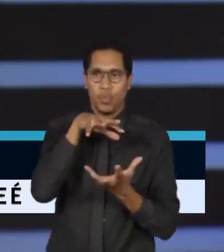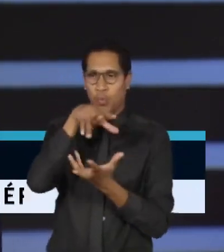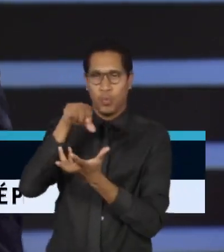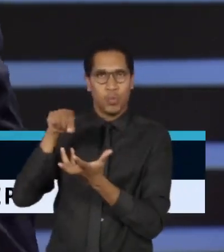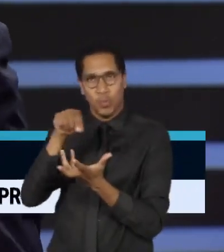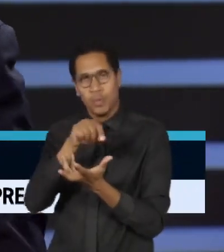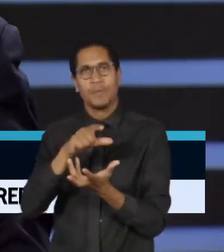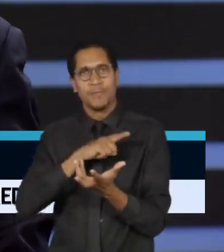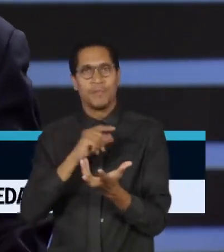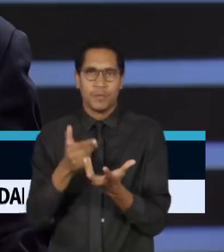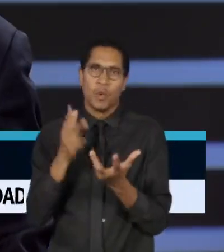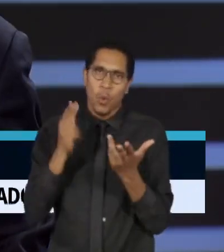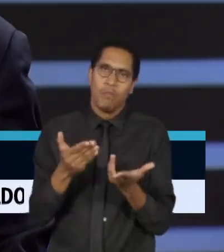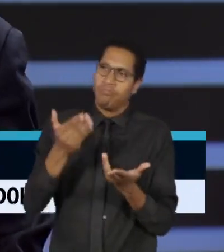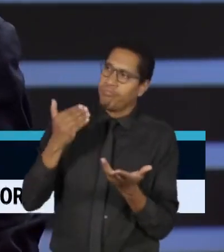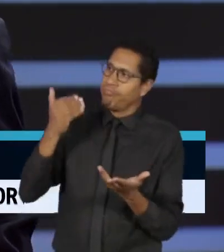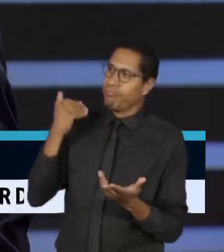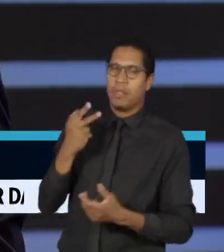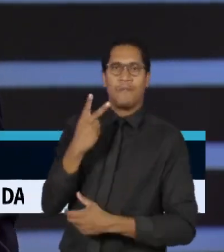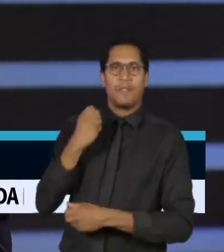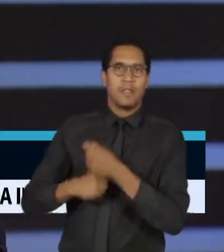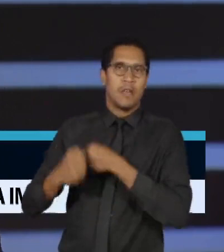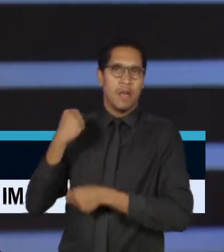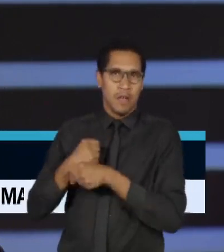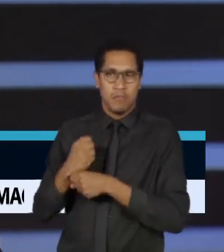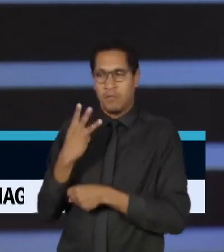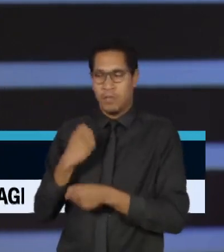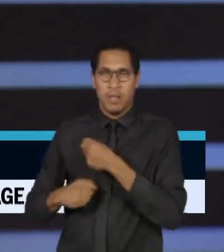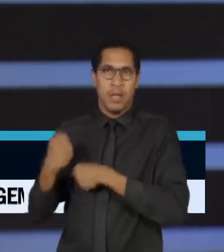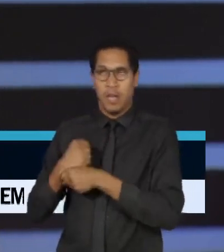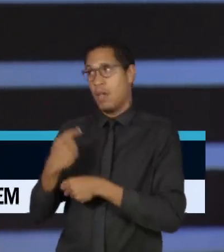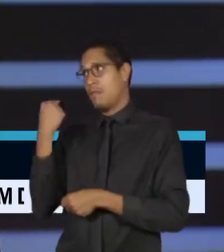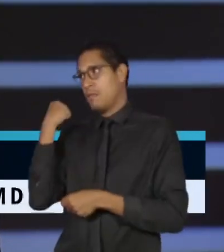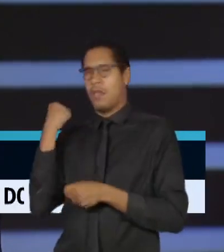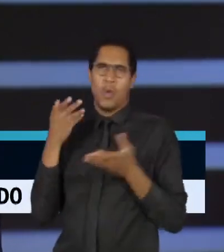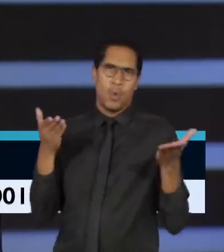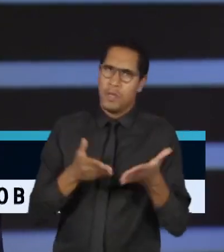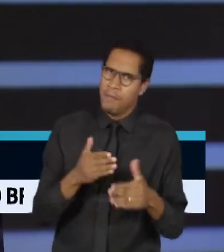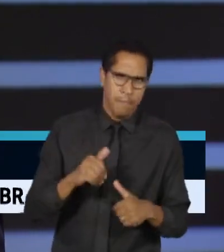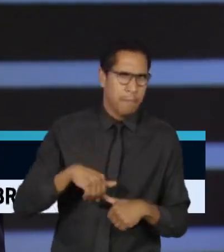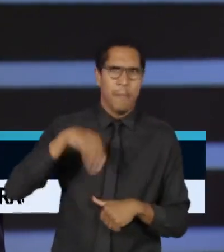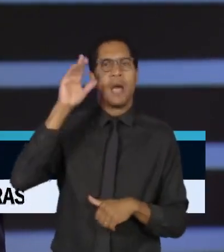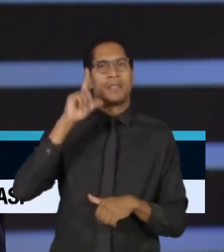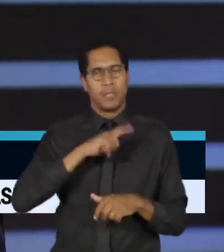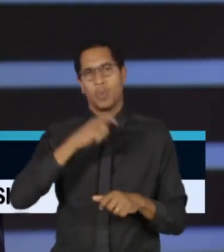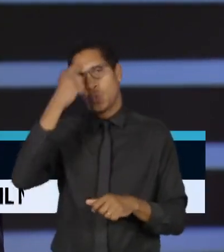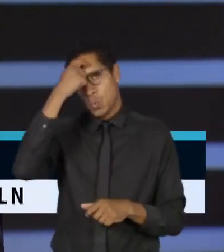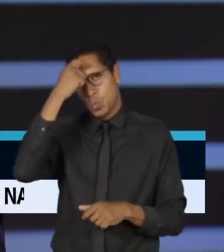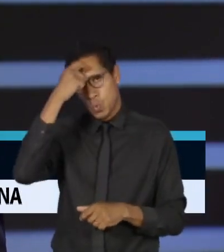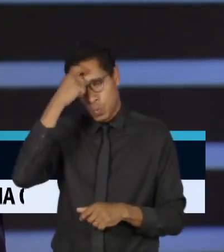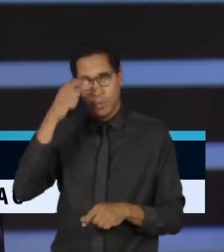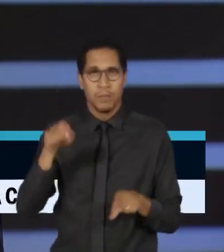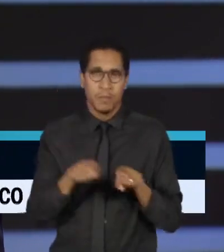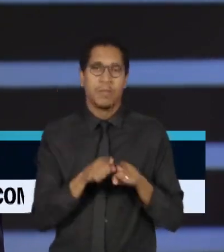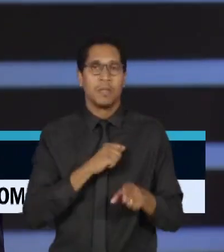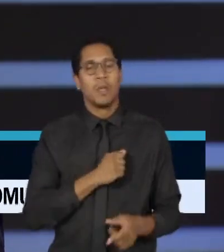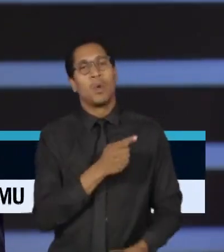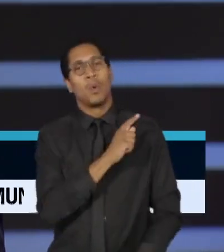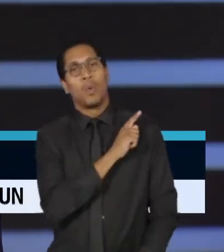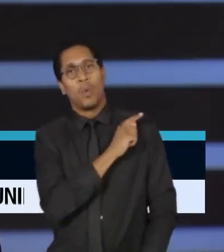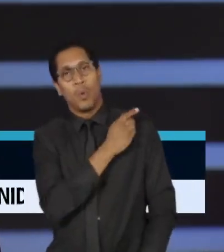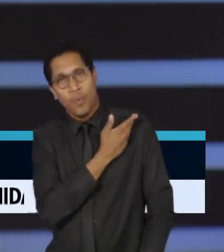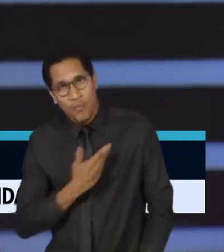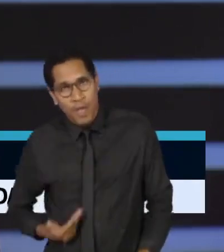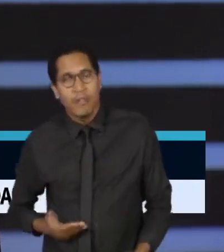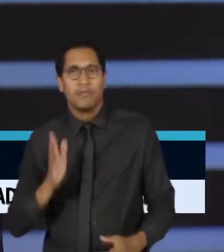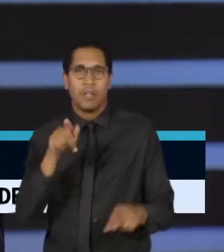ao que tinha há 20, 30 anos atrás, é extremamente superior. Isso hoje já perpassa os governos, vários governos, já está dentro